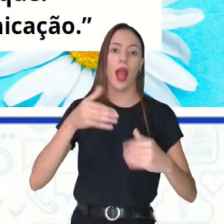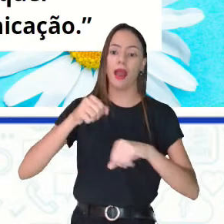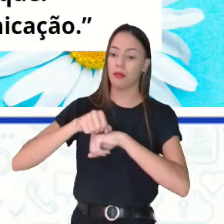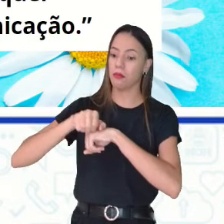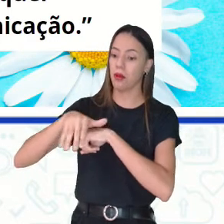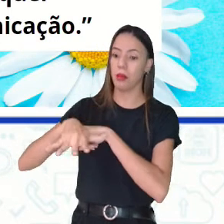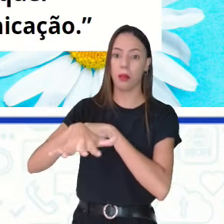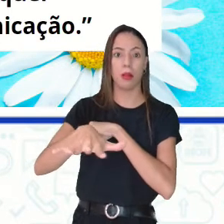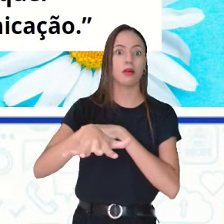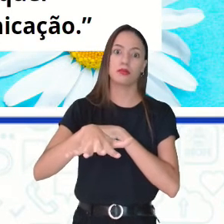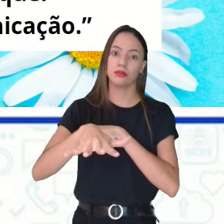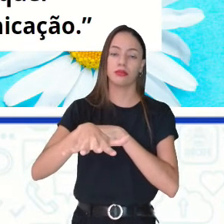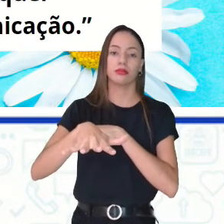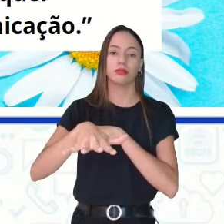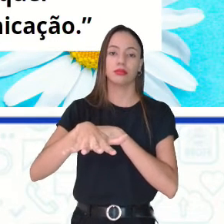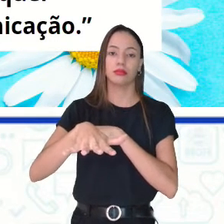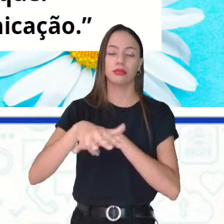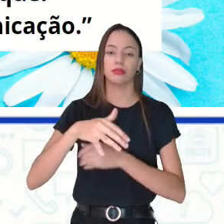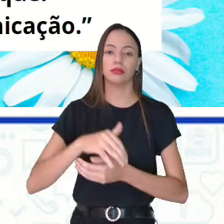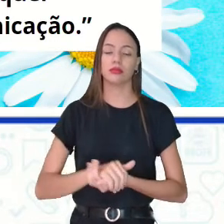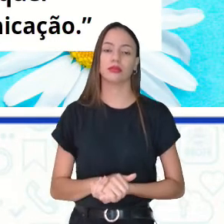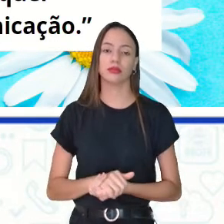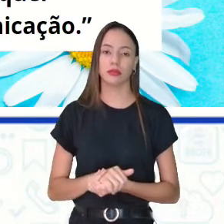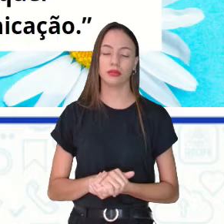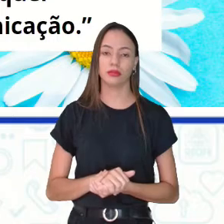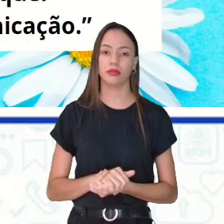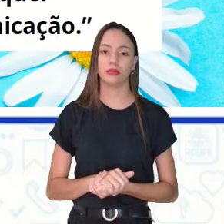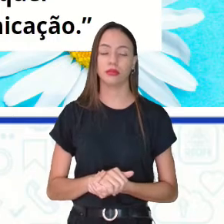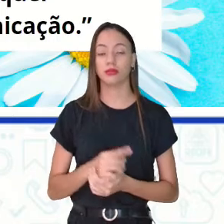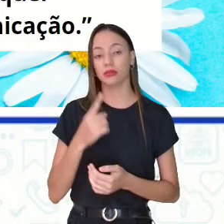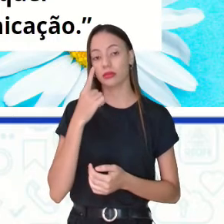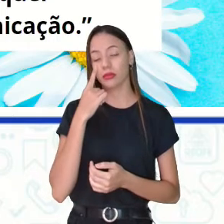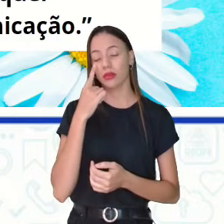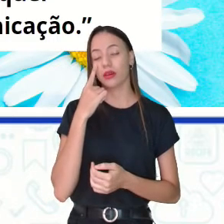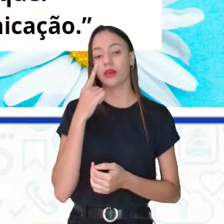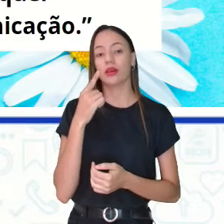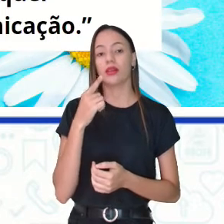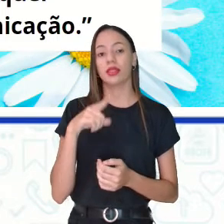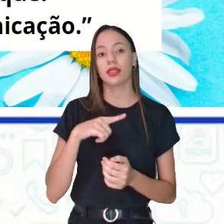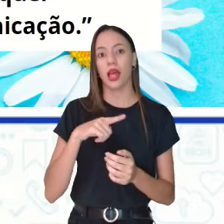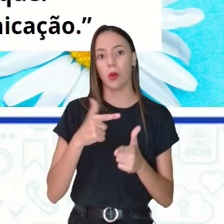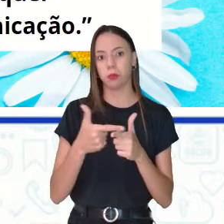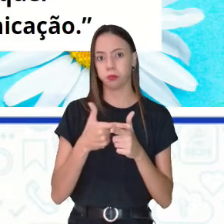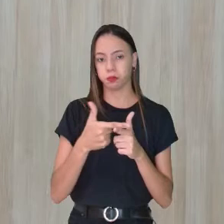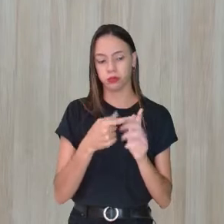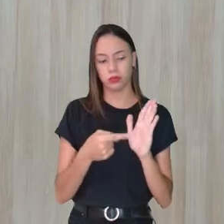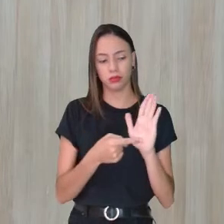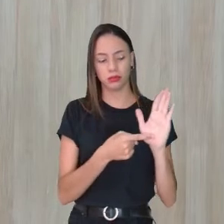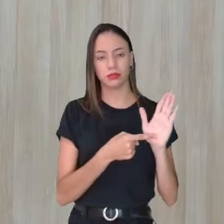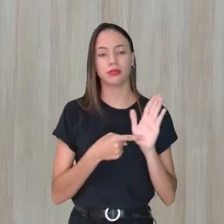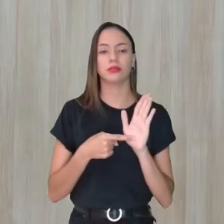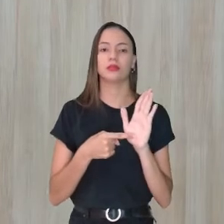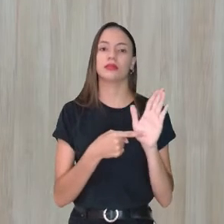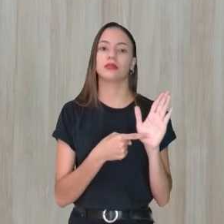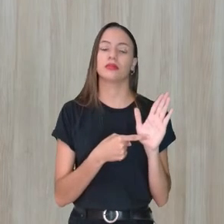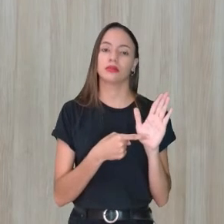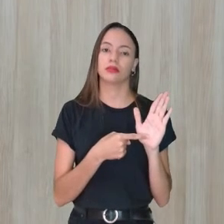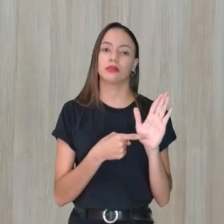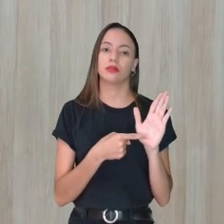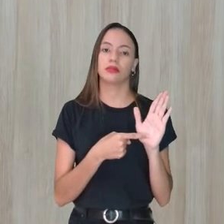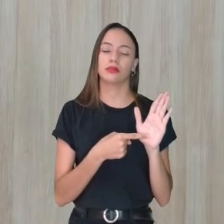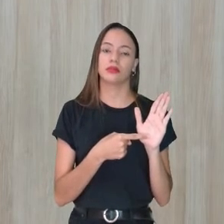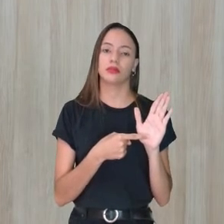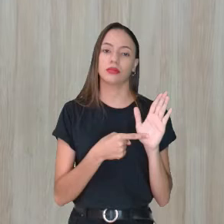comunicação. Então, vocês percebem aqui que é colocada uma problemática, não é? E é também